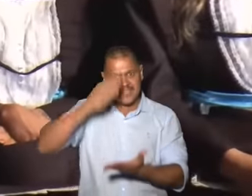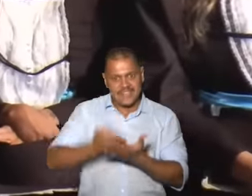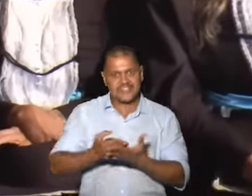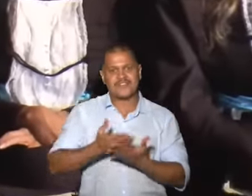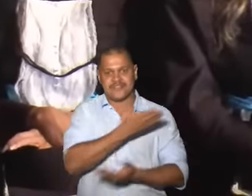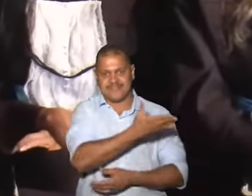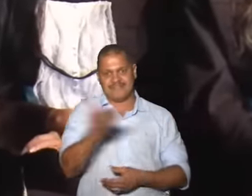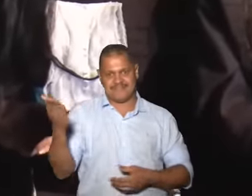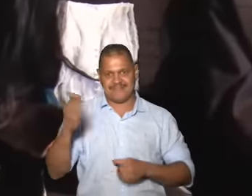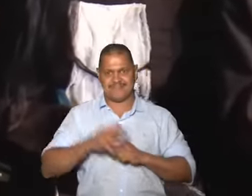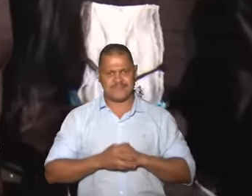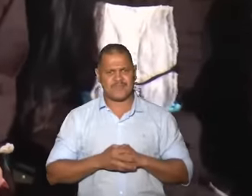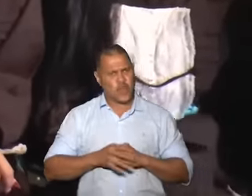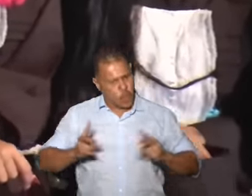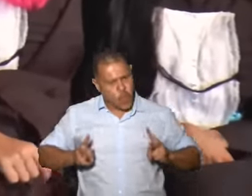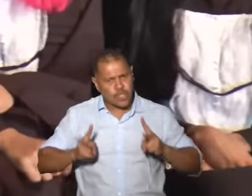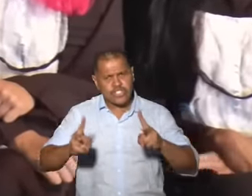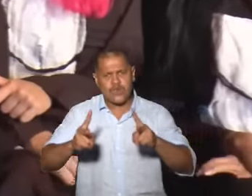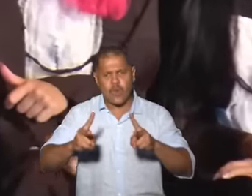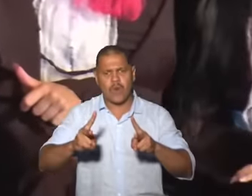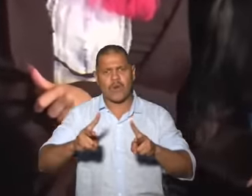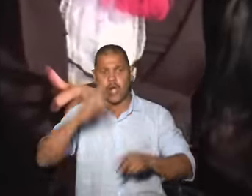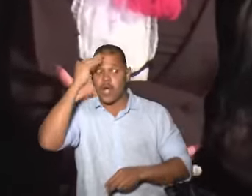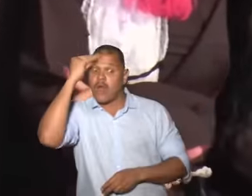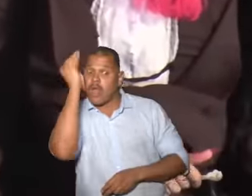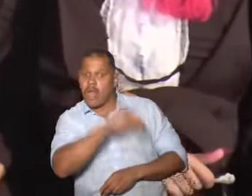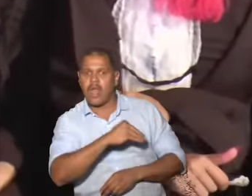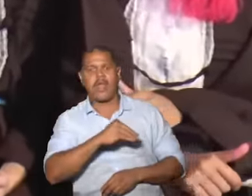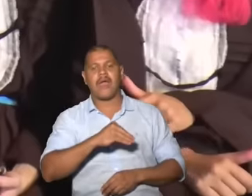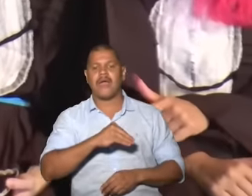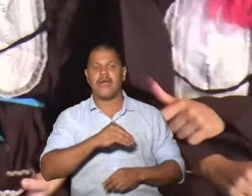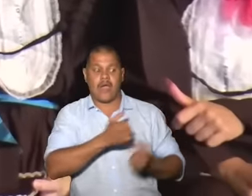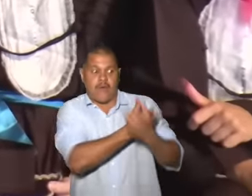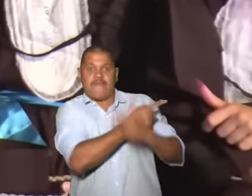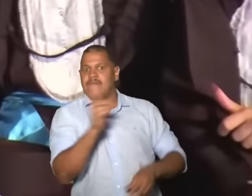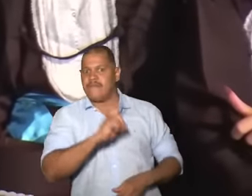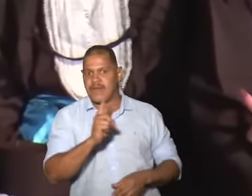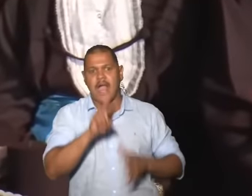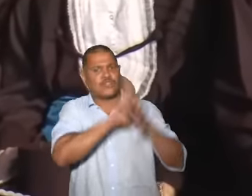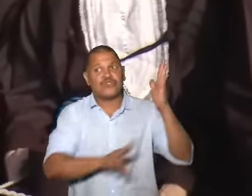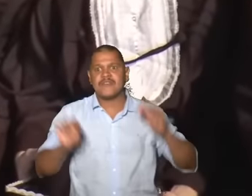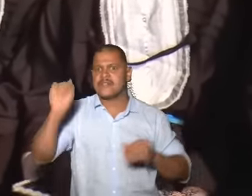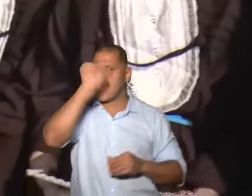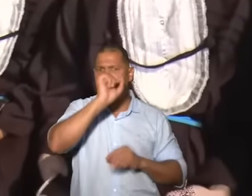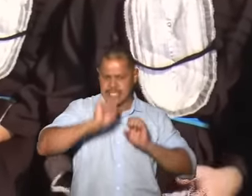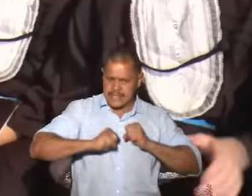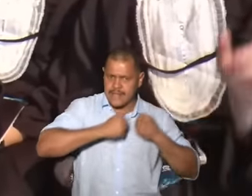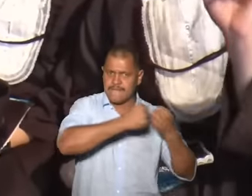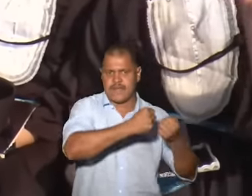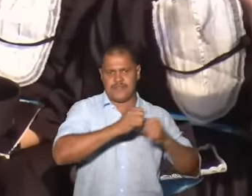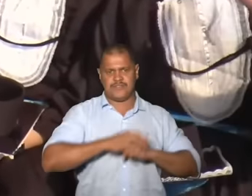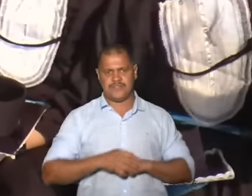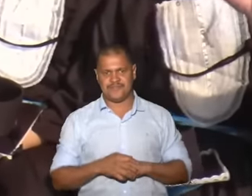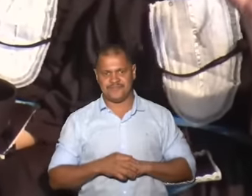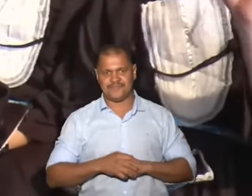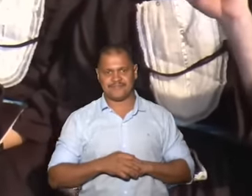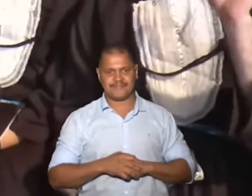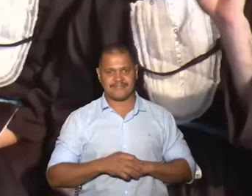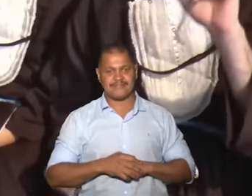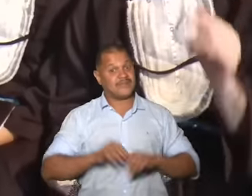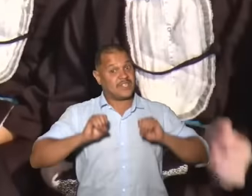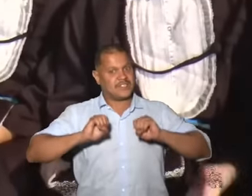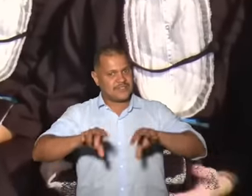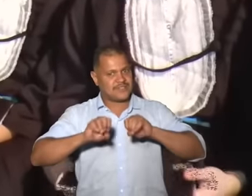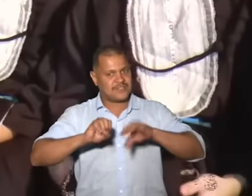depositam. Mantenham viva a chama da certeza na importância da UFV enquanto instituição pública de